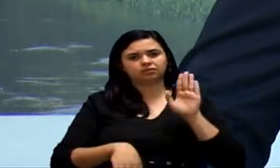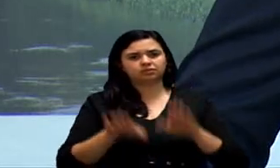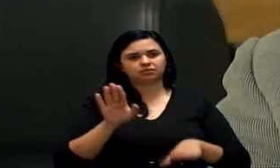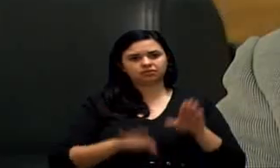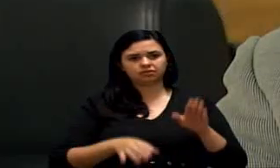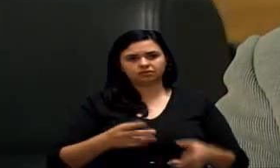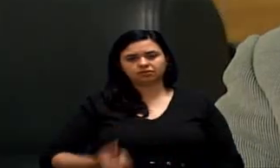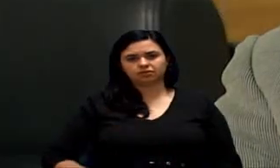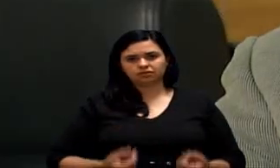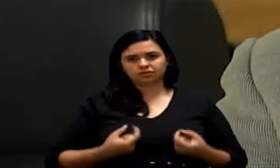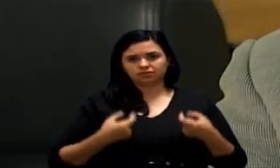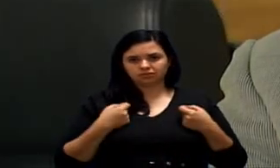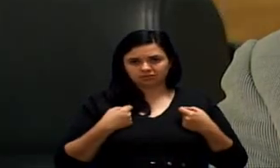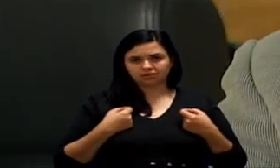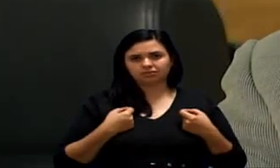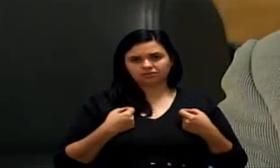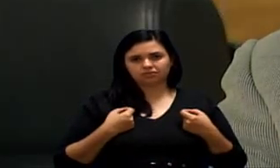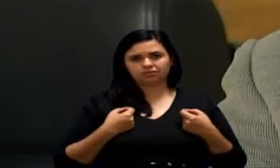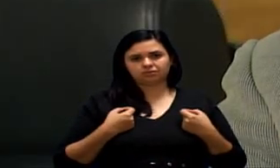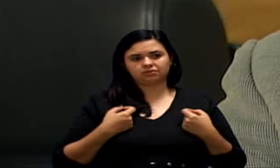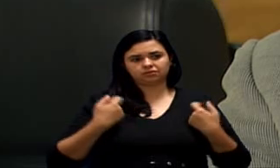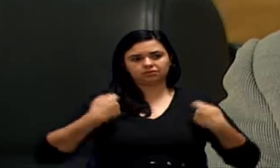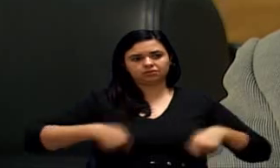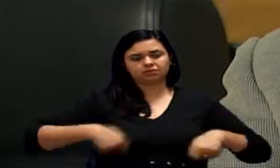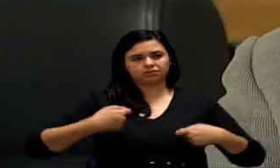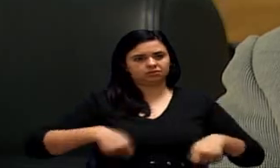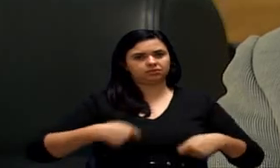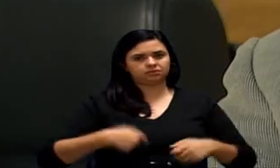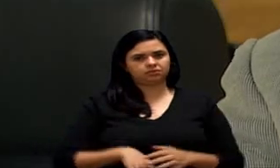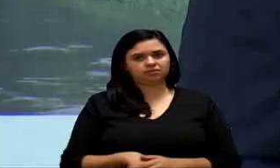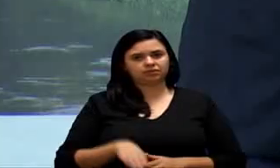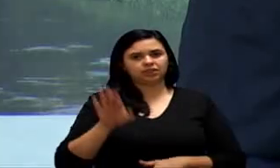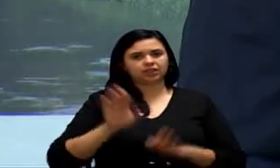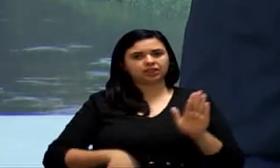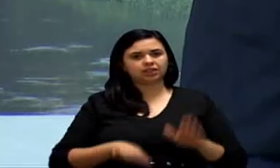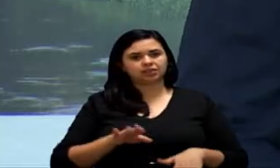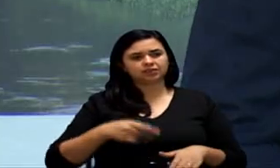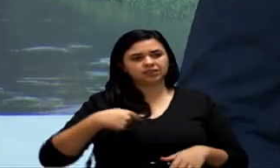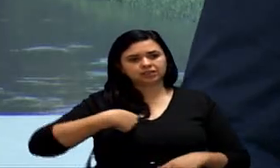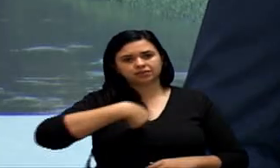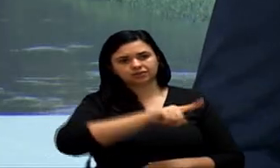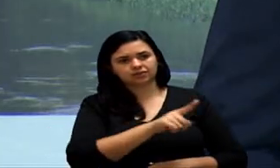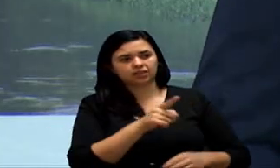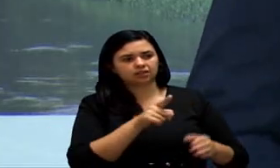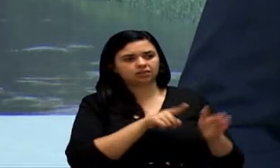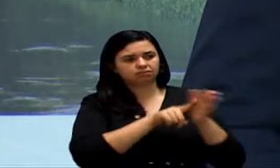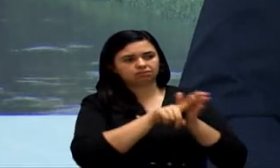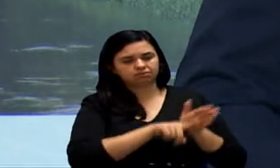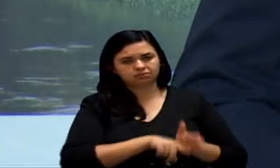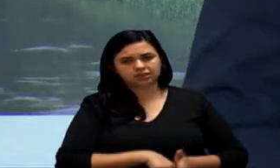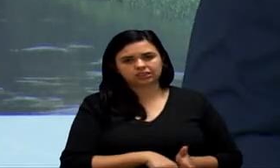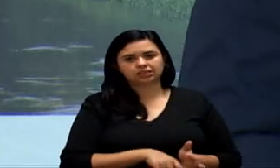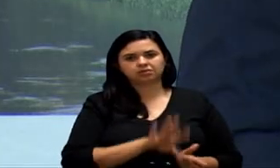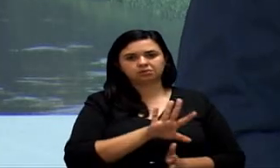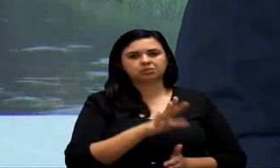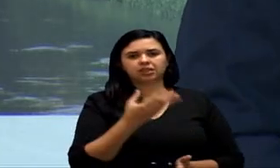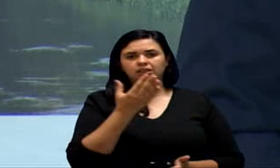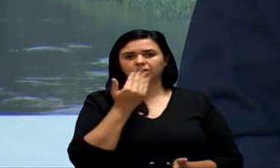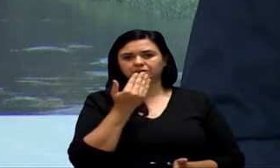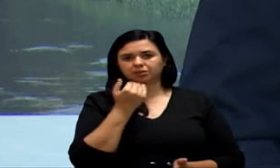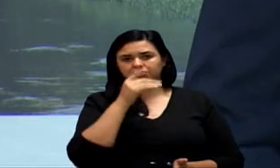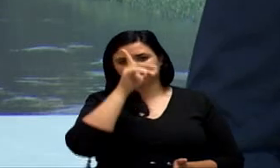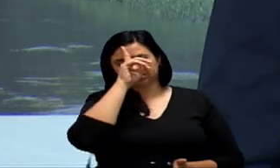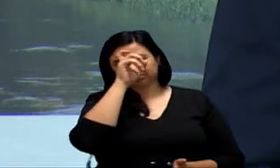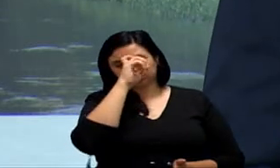pede comida para mim. E não pode dar, porque tem o contrato do hospital, né, Hélio, brasileiro? Não pode dar comida. Agora, imagine o padre que tem um